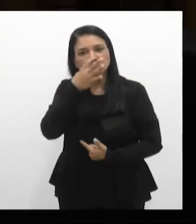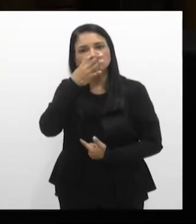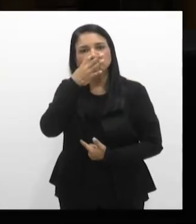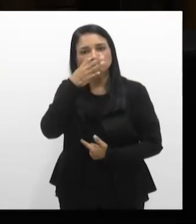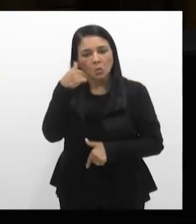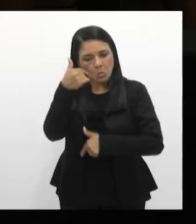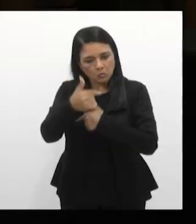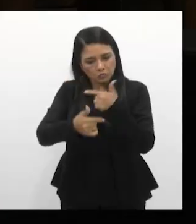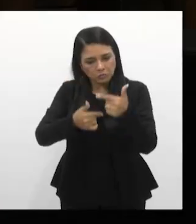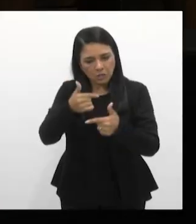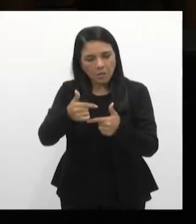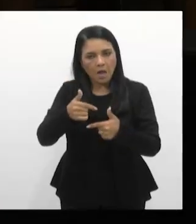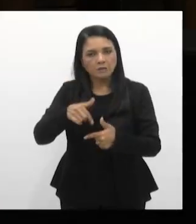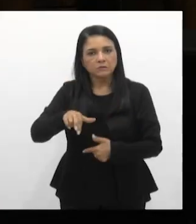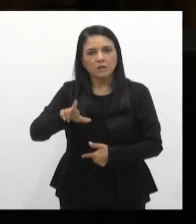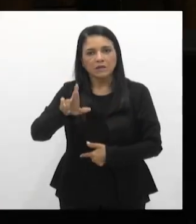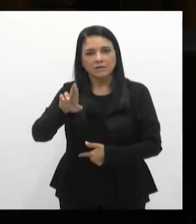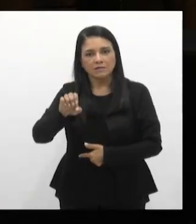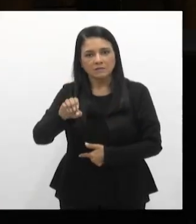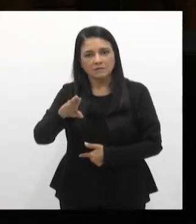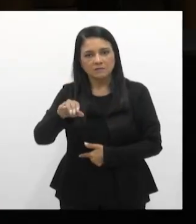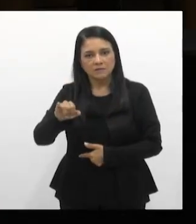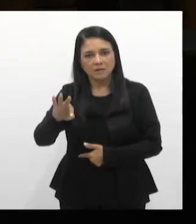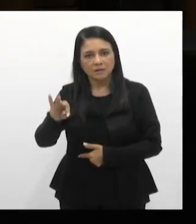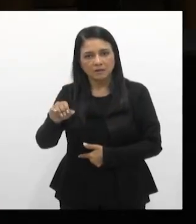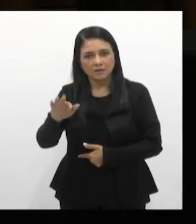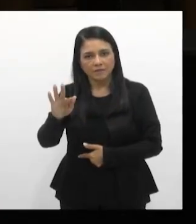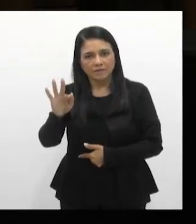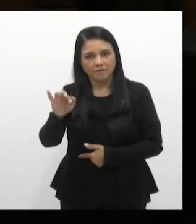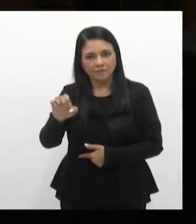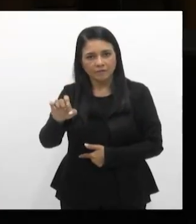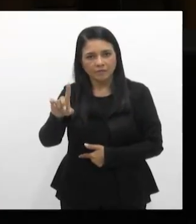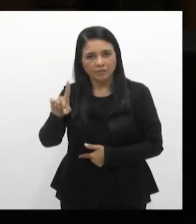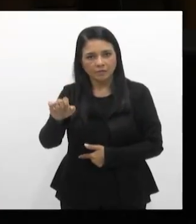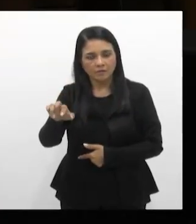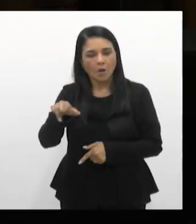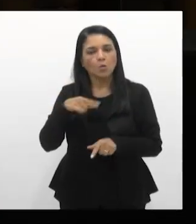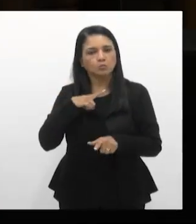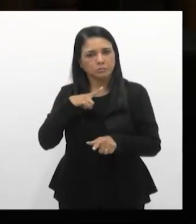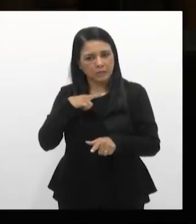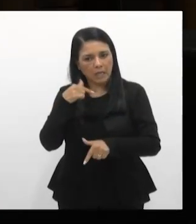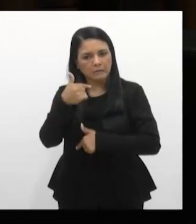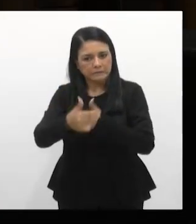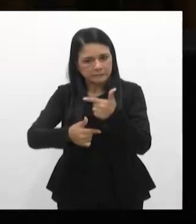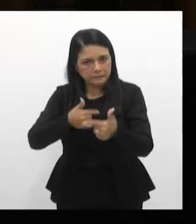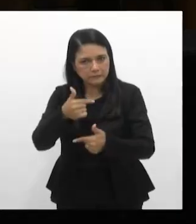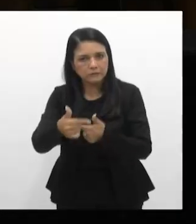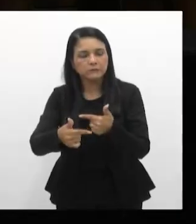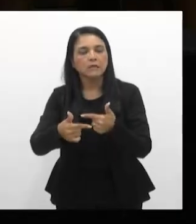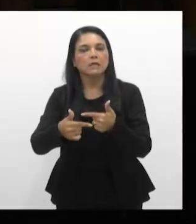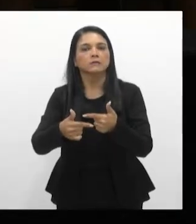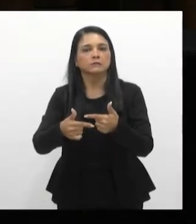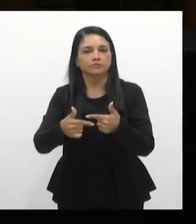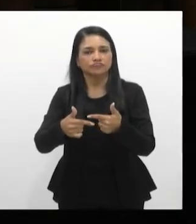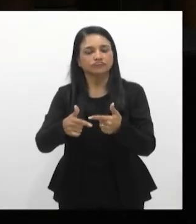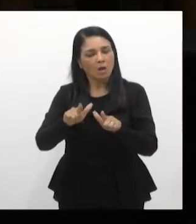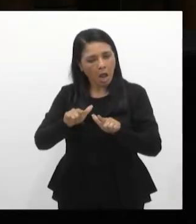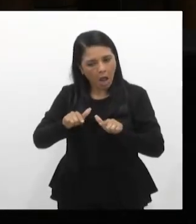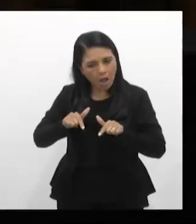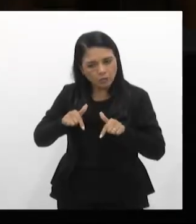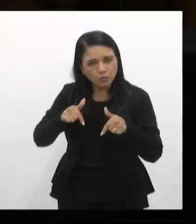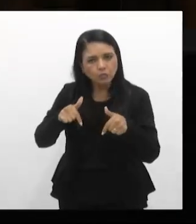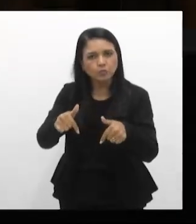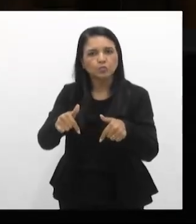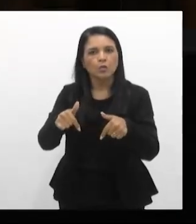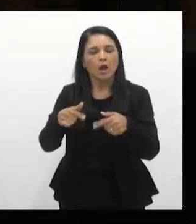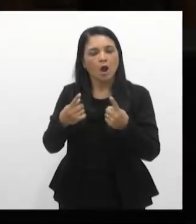com o trabalho que a Receita Federal tem, o aparato que eles possuem para poder justamente atuar, né,